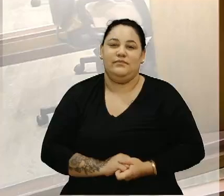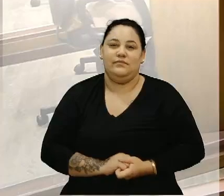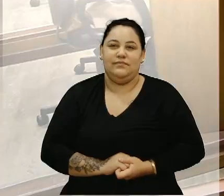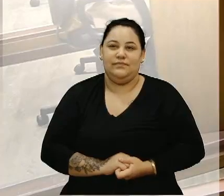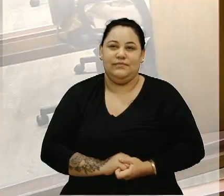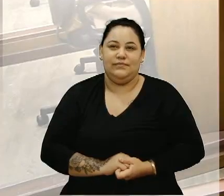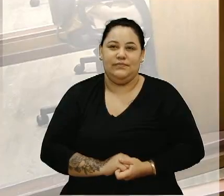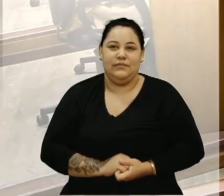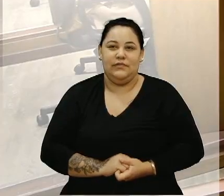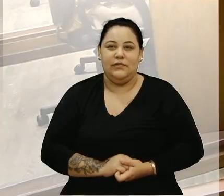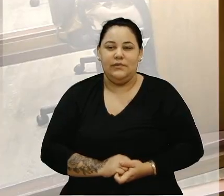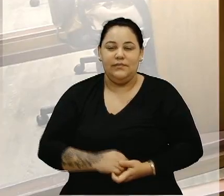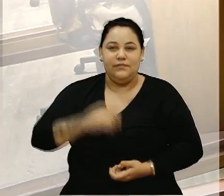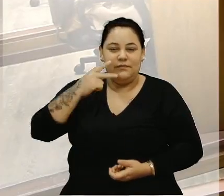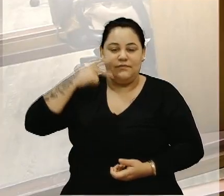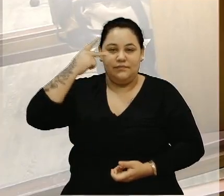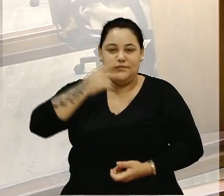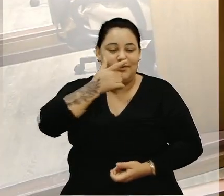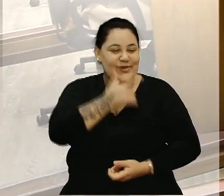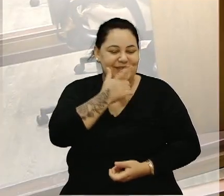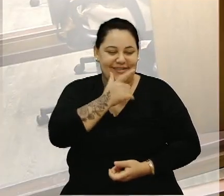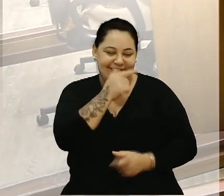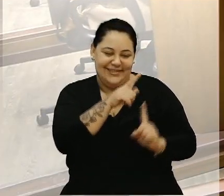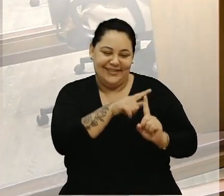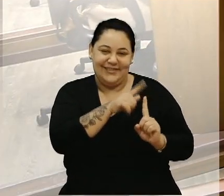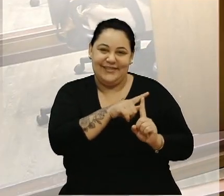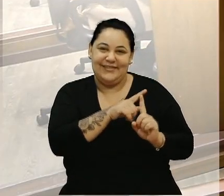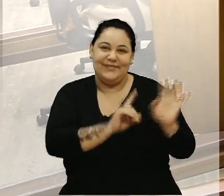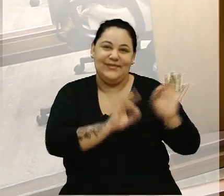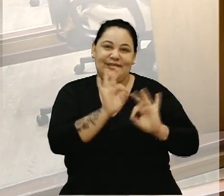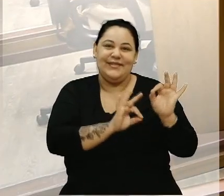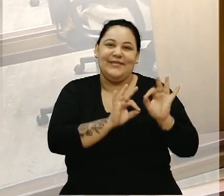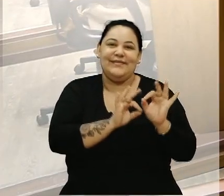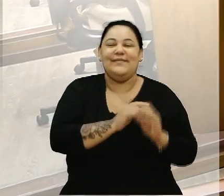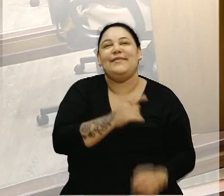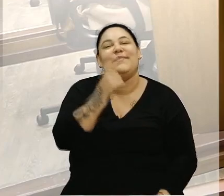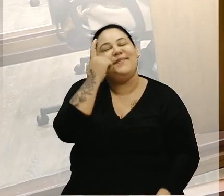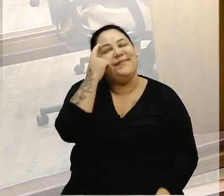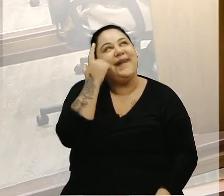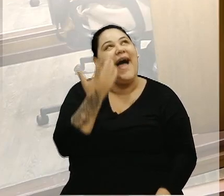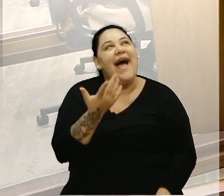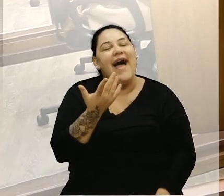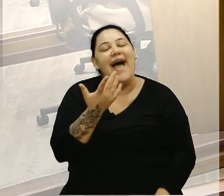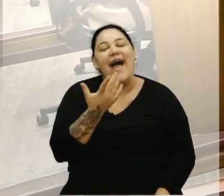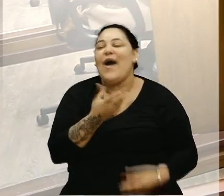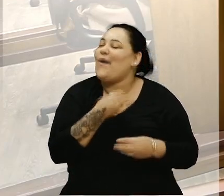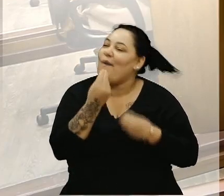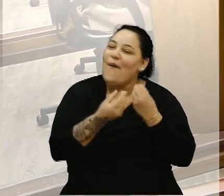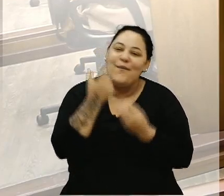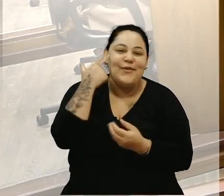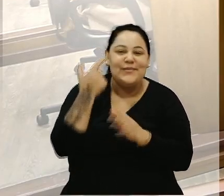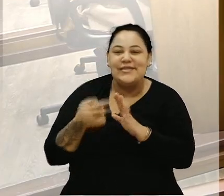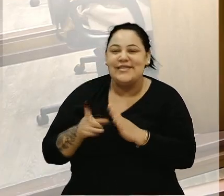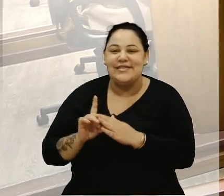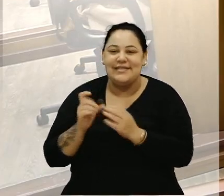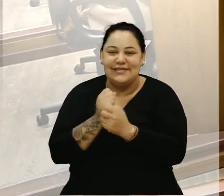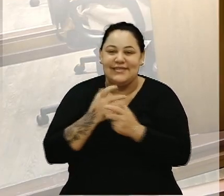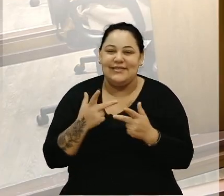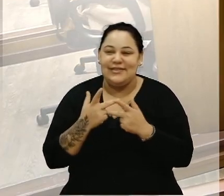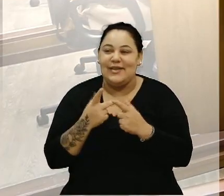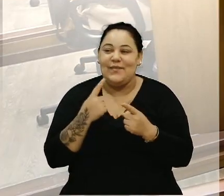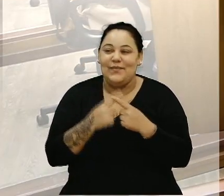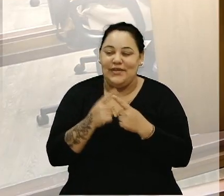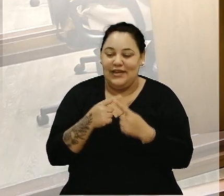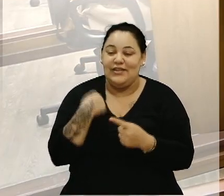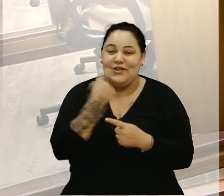Vereador Lucas, esse é aquele tipo de projeto que a gente diz, por que eu não pensei nisso antes, né? Porque nós que